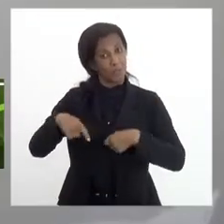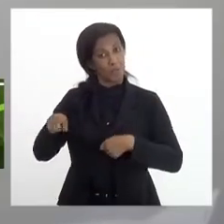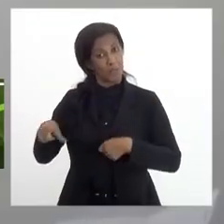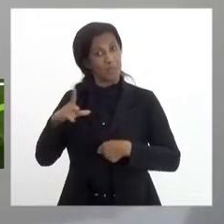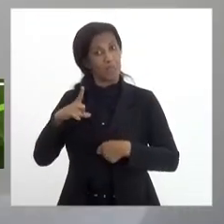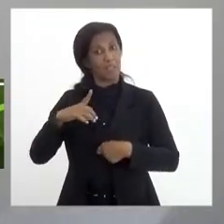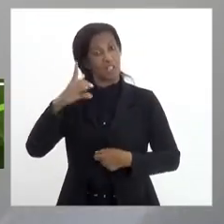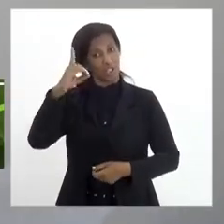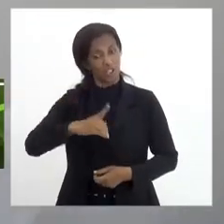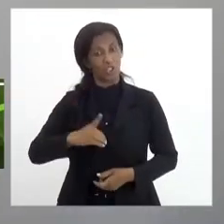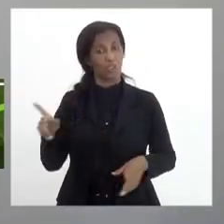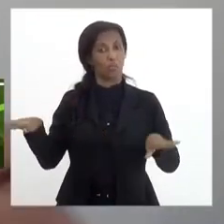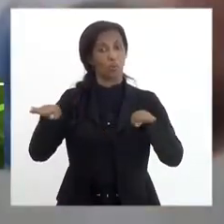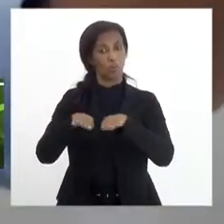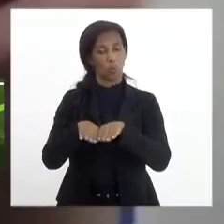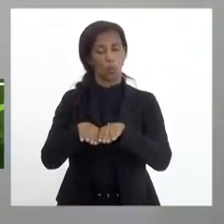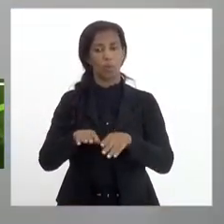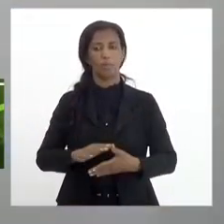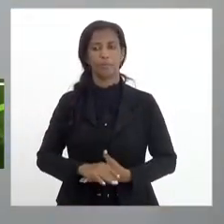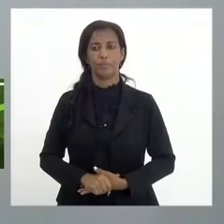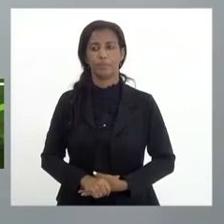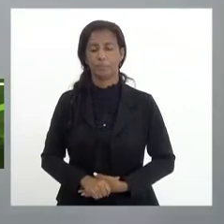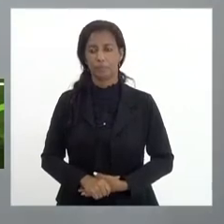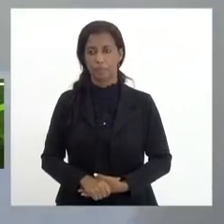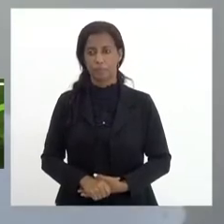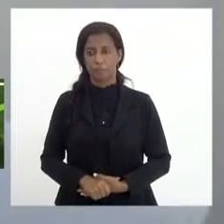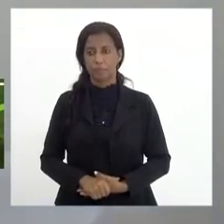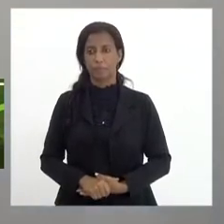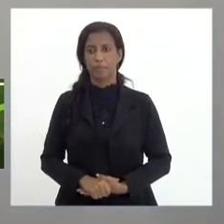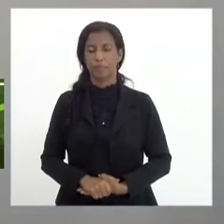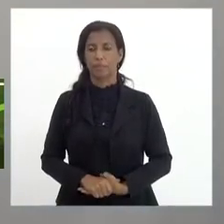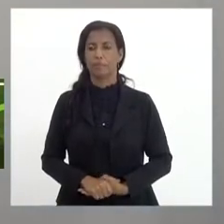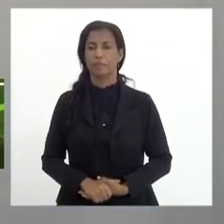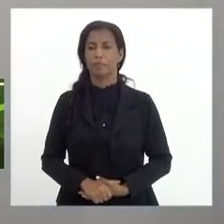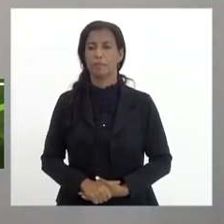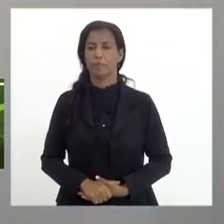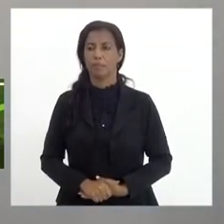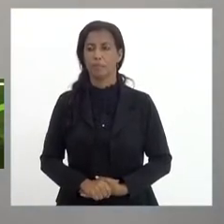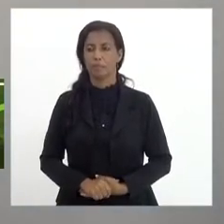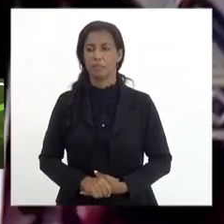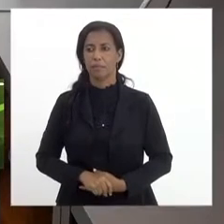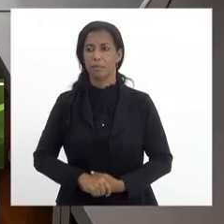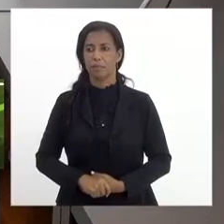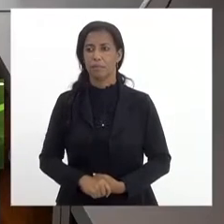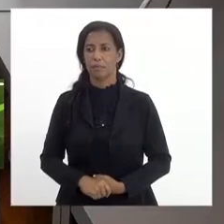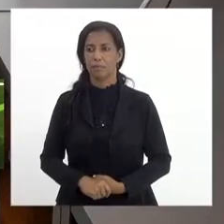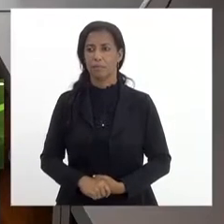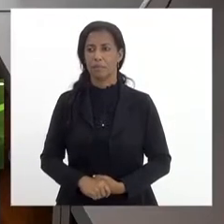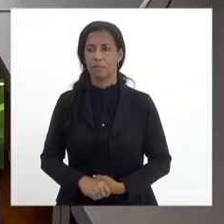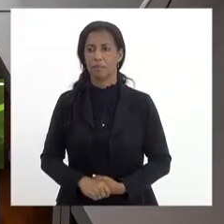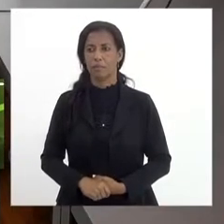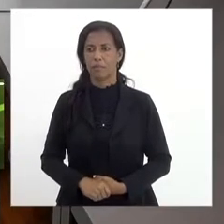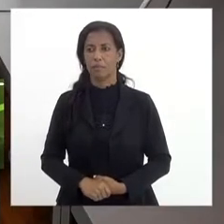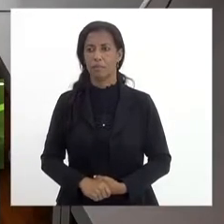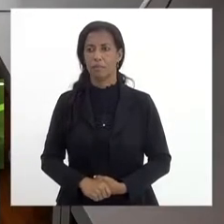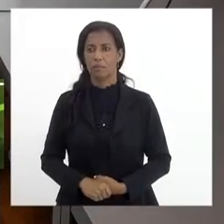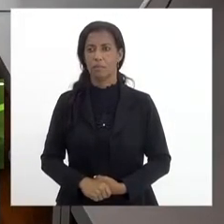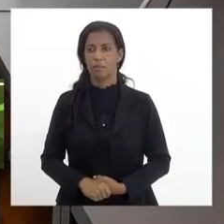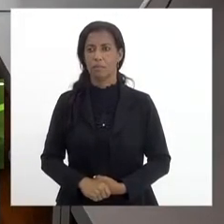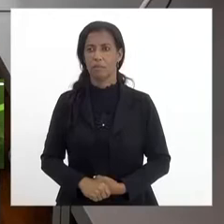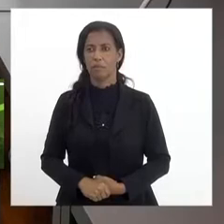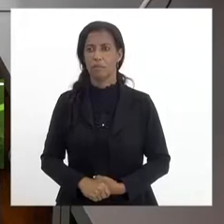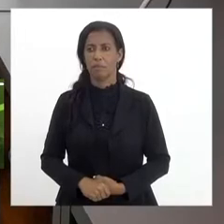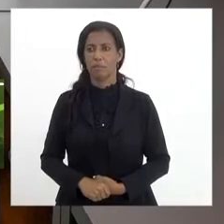mesma prerrogativa. É disso que se trata. Eu vou fazer o seguinte, deputado. Qual é a lei, deputado Rodrigo Amorim? O senhor dispõe dela? Não, eu vou fazer